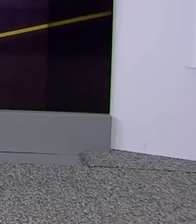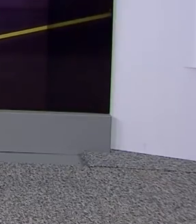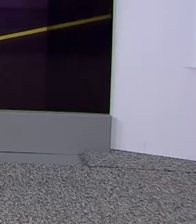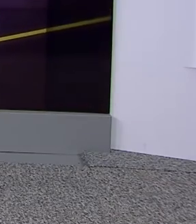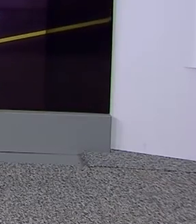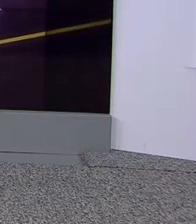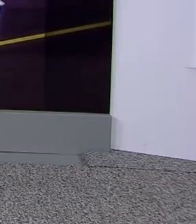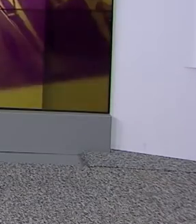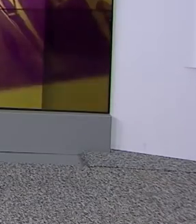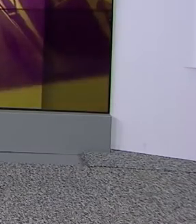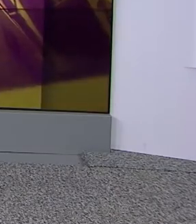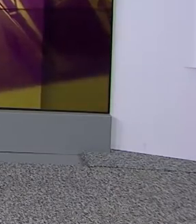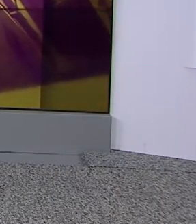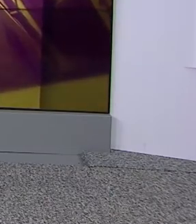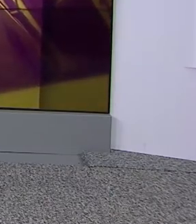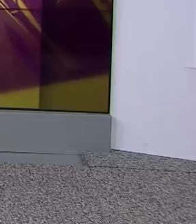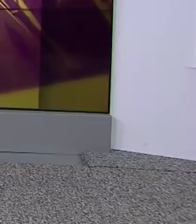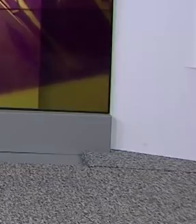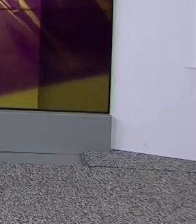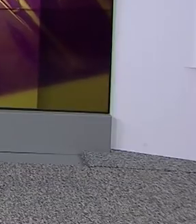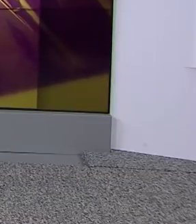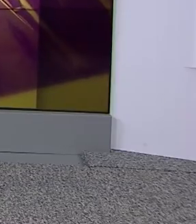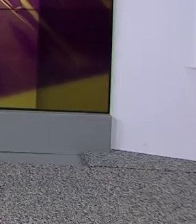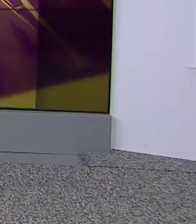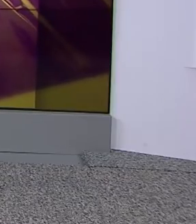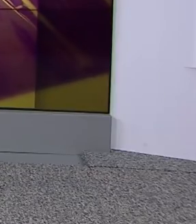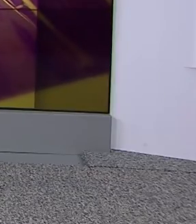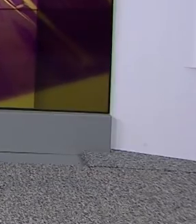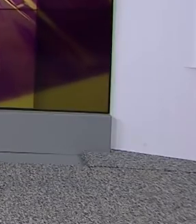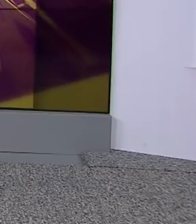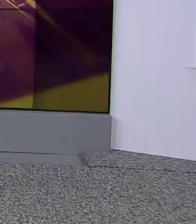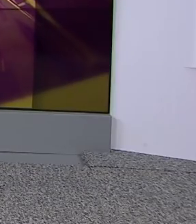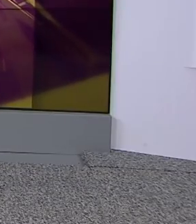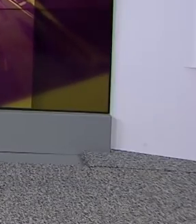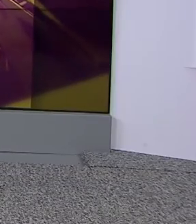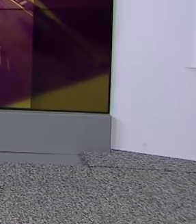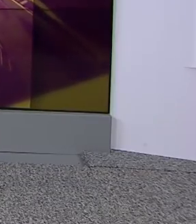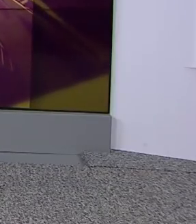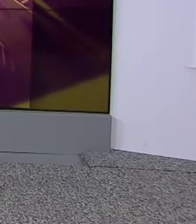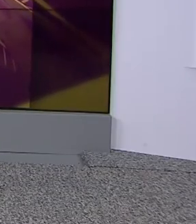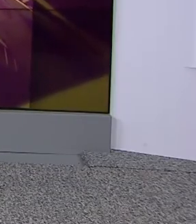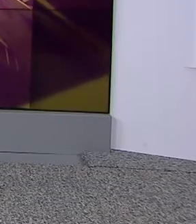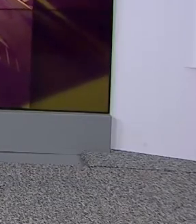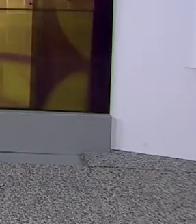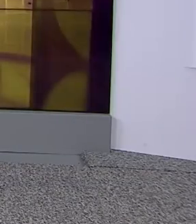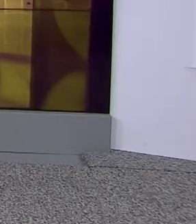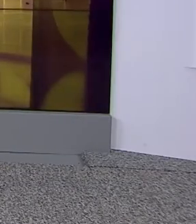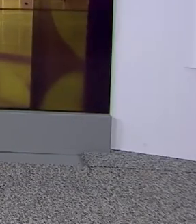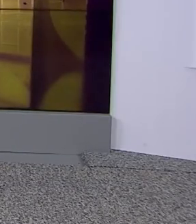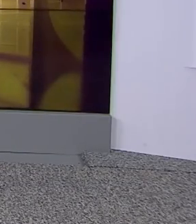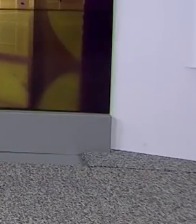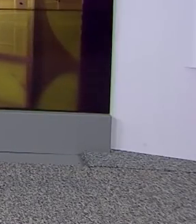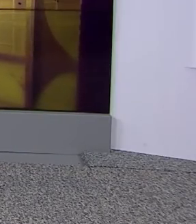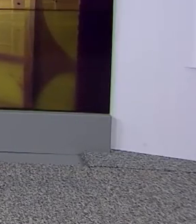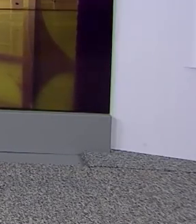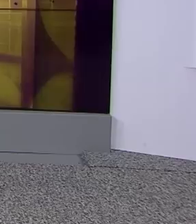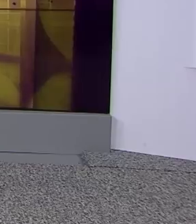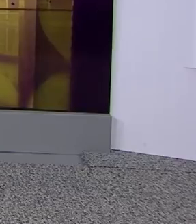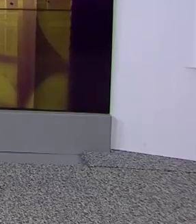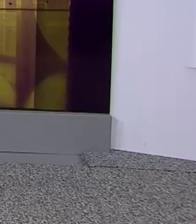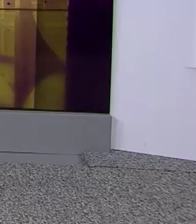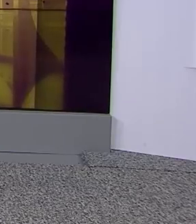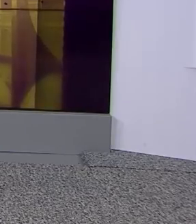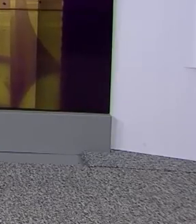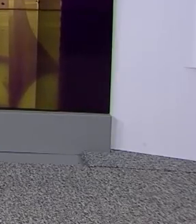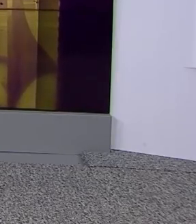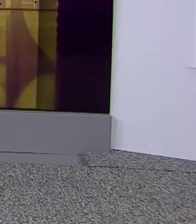neste encontro que terminou agora há pouco no Palácio do Planalto, entre eles o setor automotivo e o acordo que